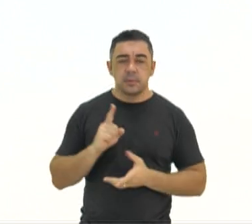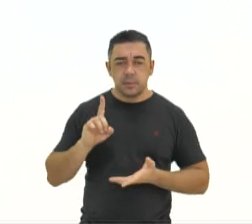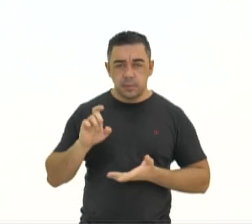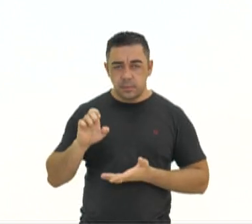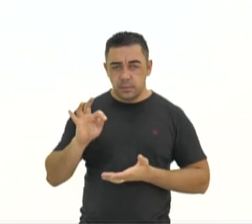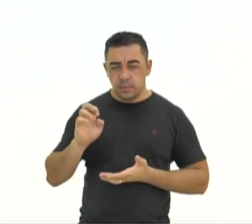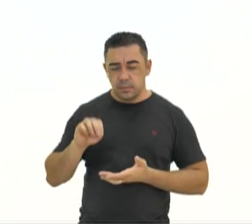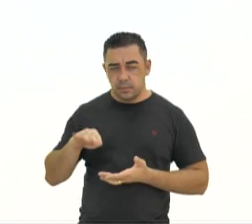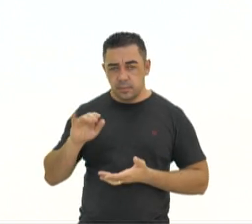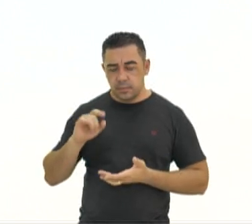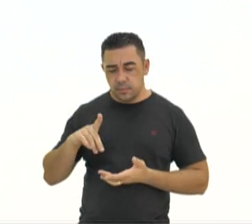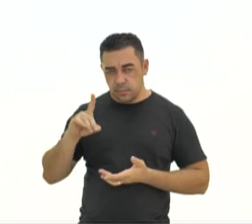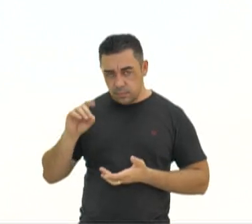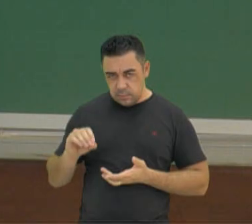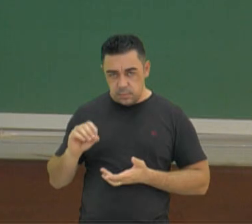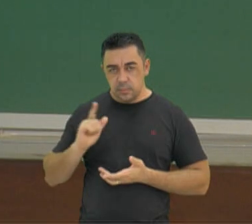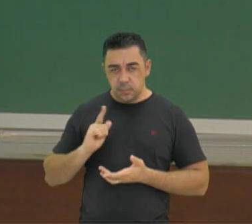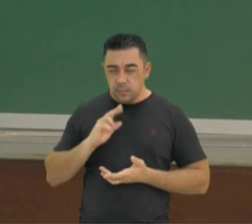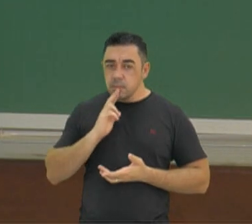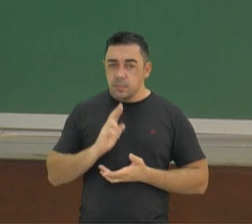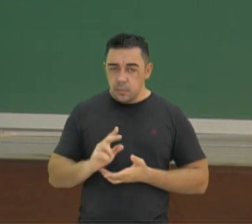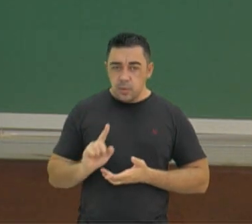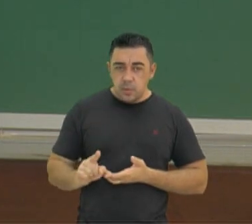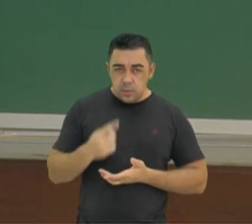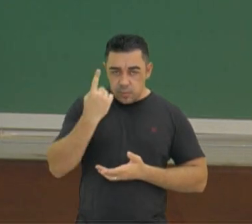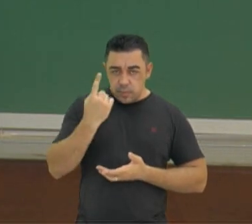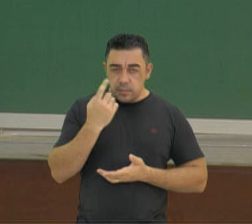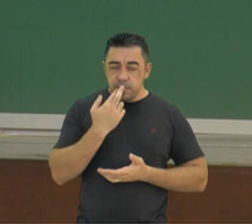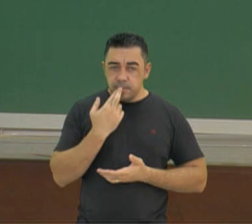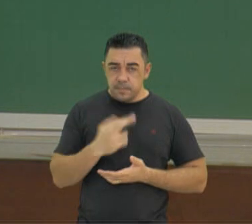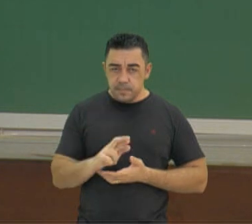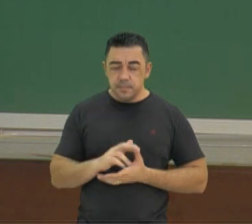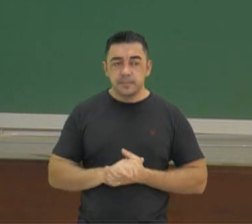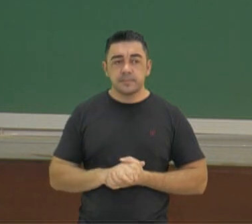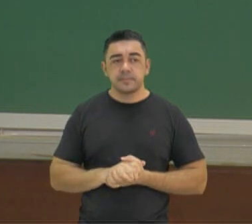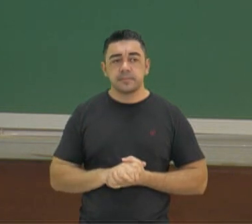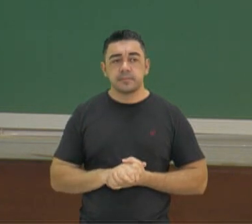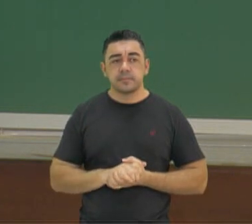ele tem uma solução, então ele é determinado, tem apenas uma solução.